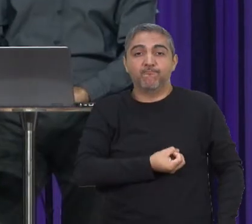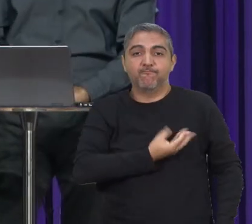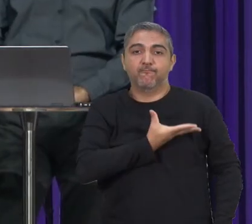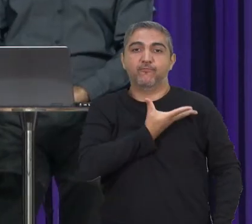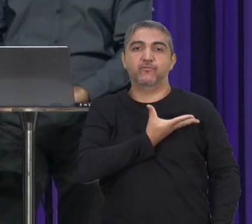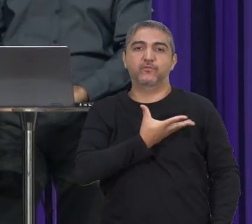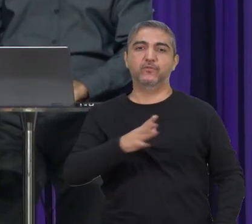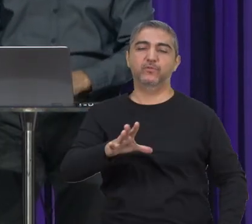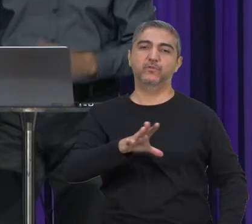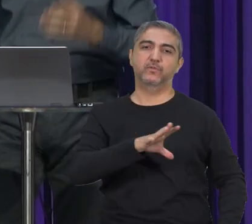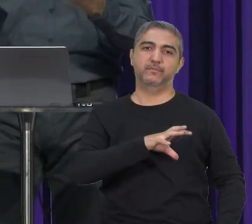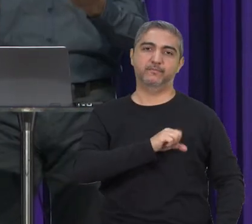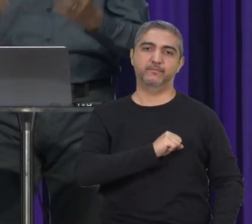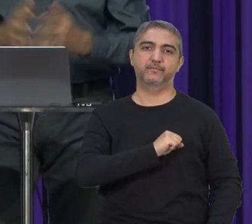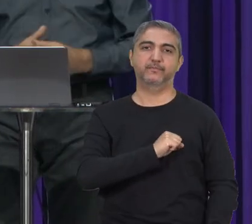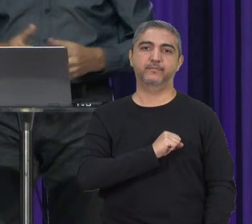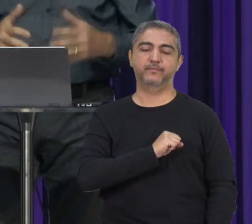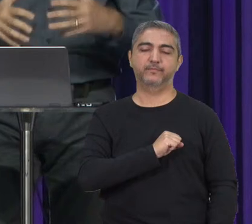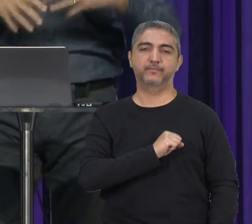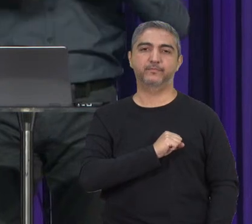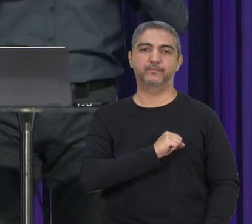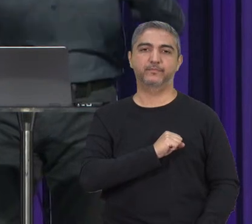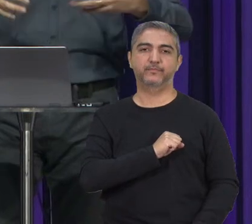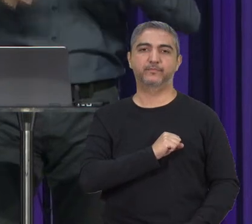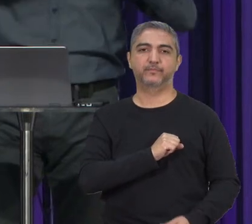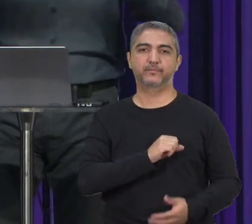Sim, a sua alegria